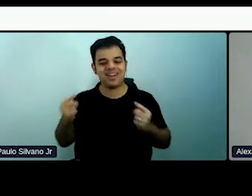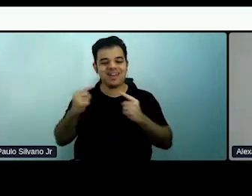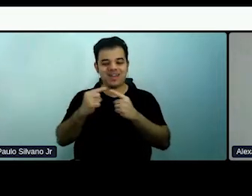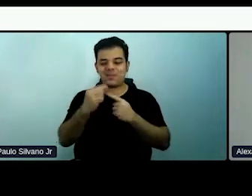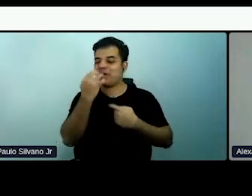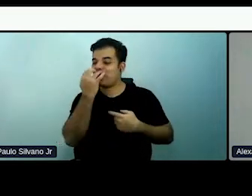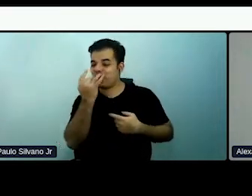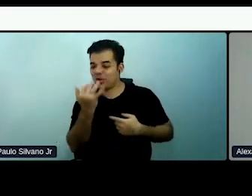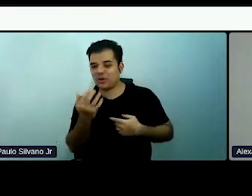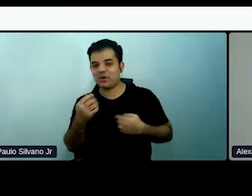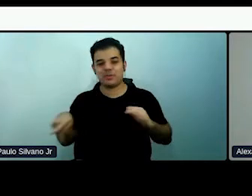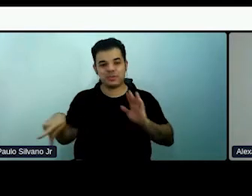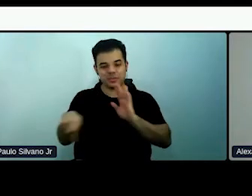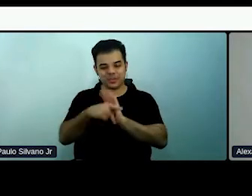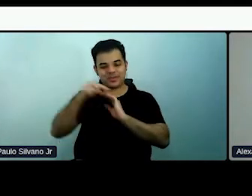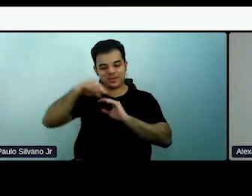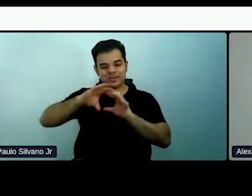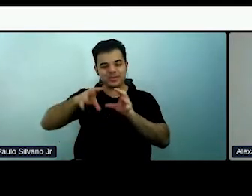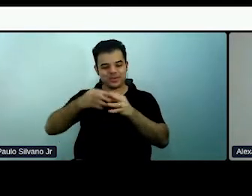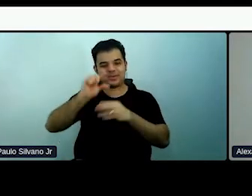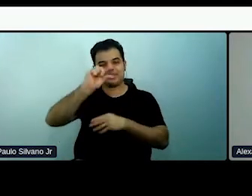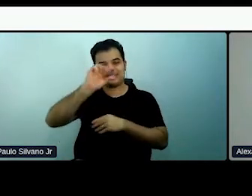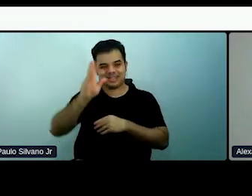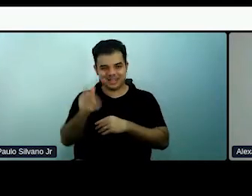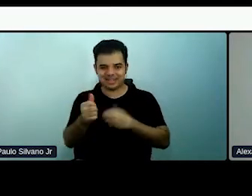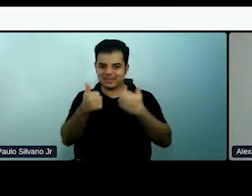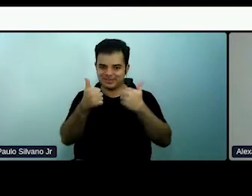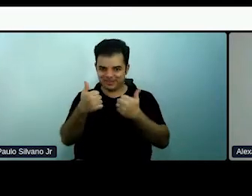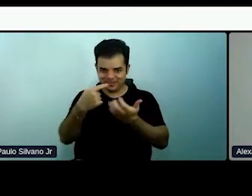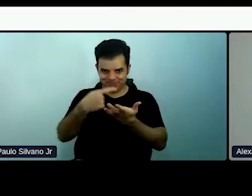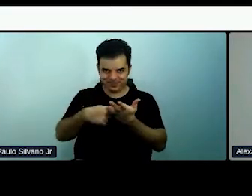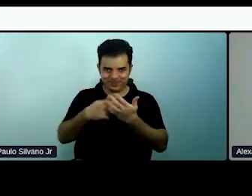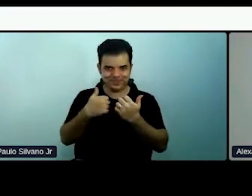cor aqui da Serasa, beleza, pessoal?